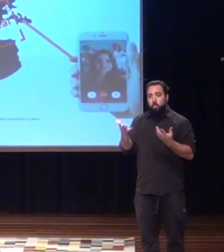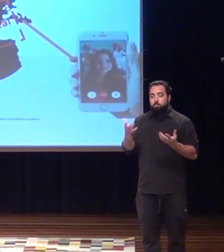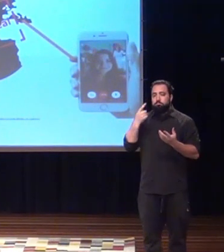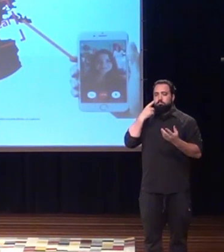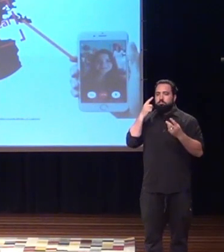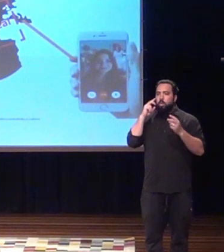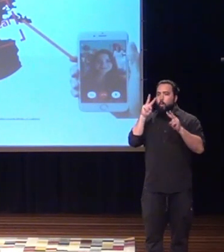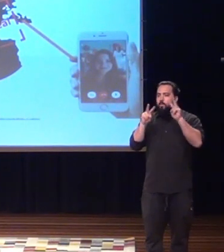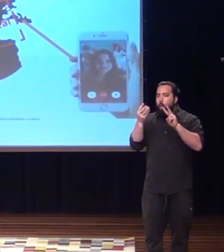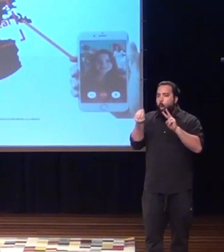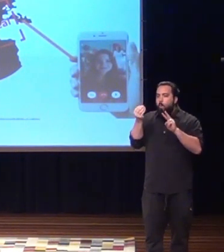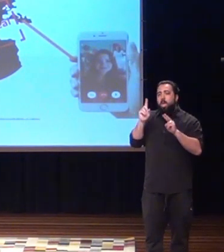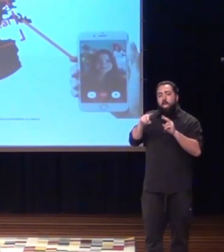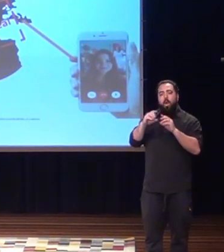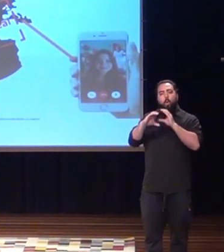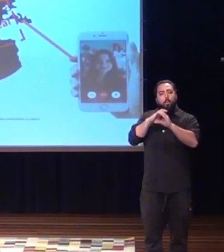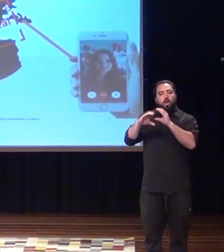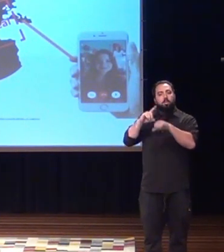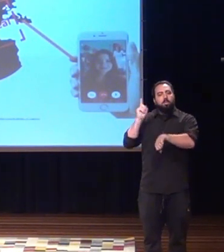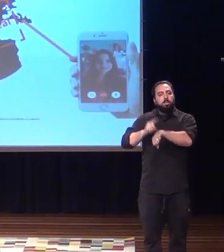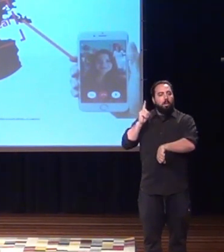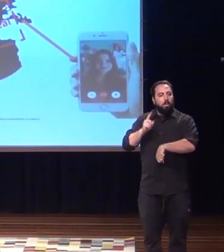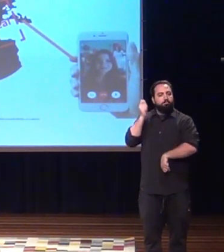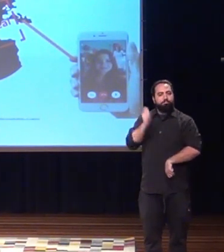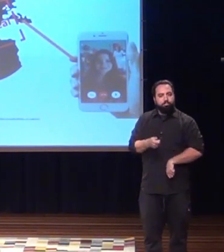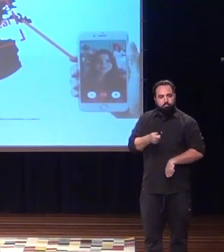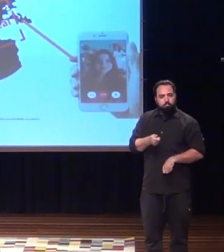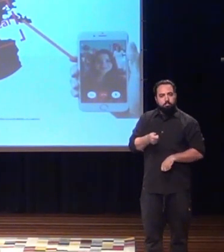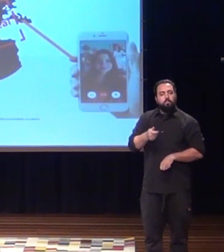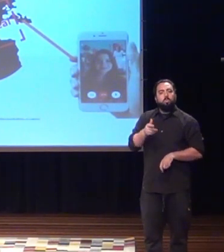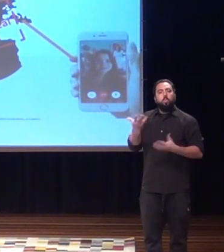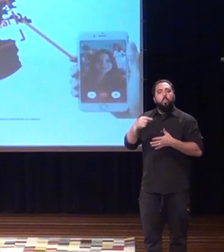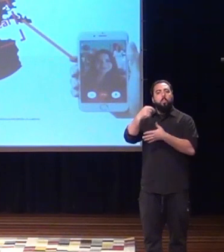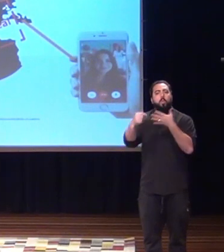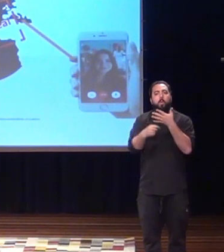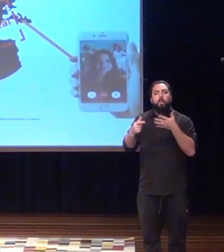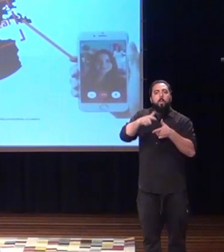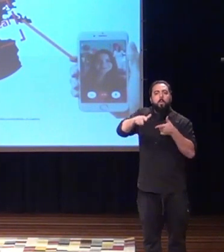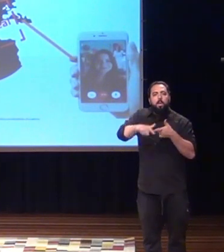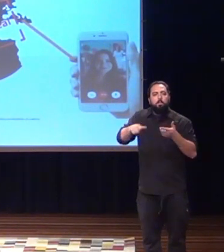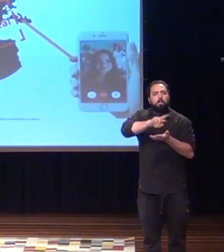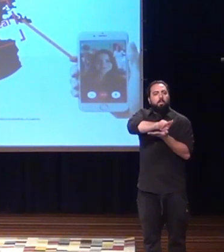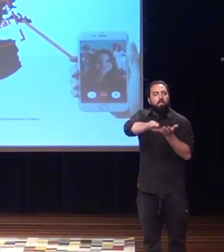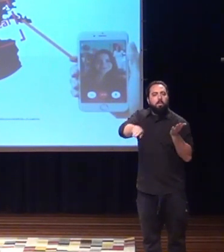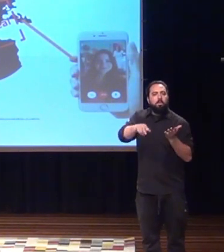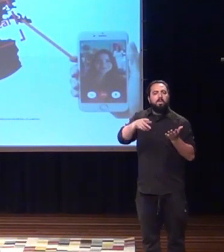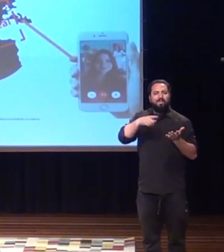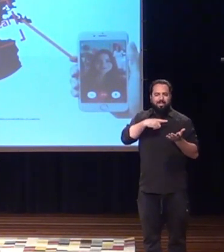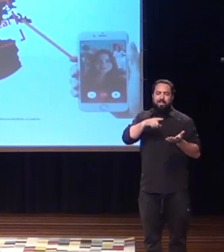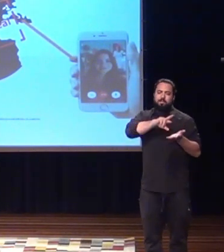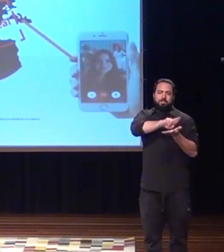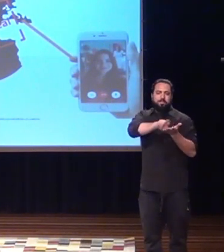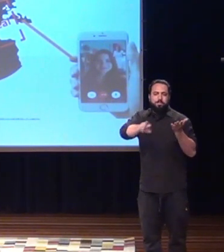de comunicações no tempo real. Como que isso acontece? Qual é o problema disso? Porque muitas falas,